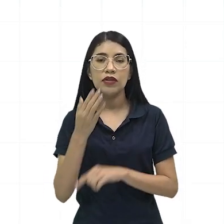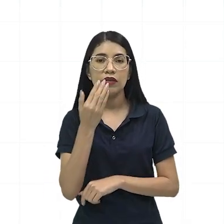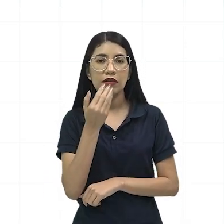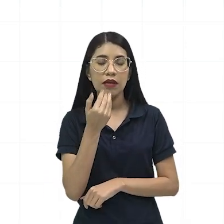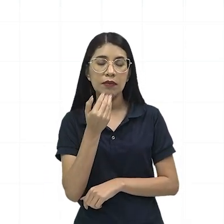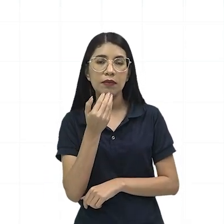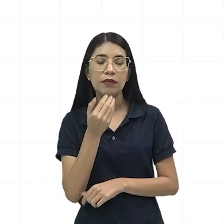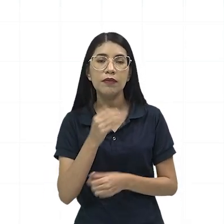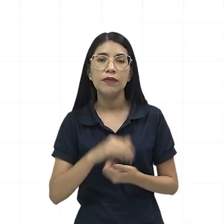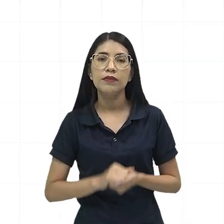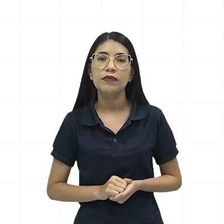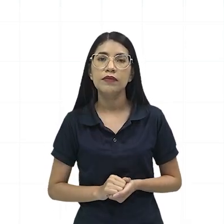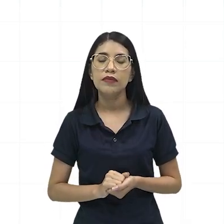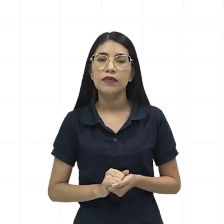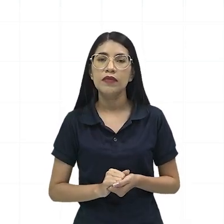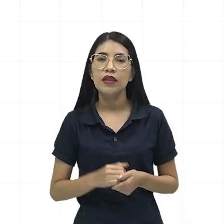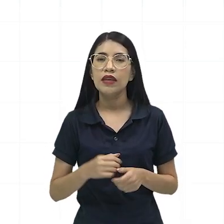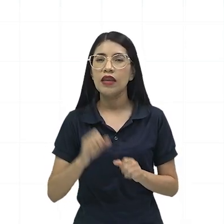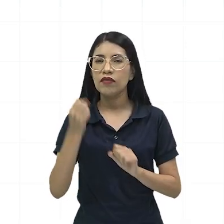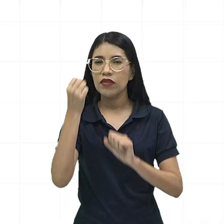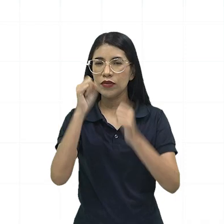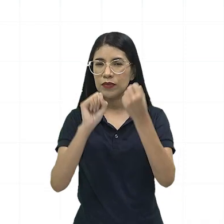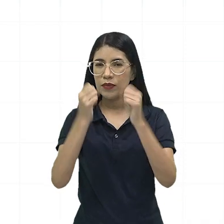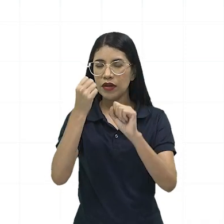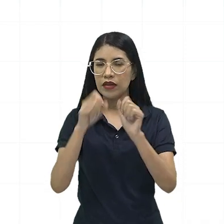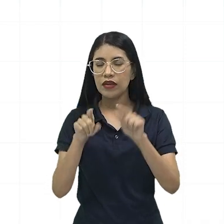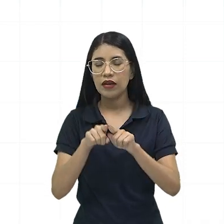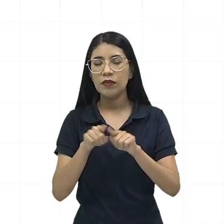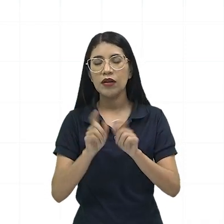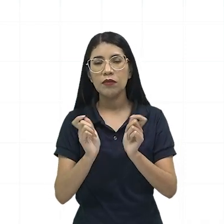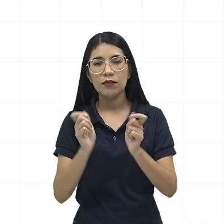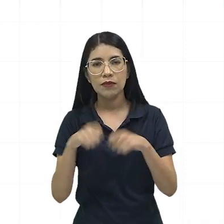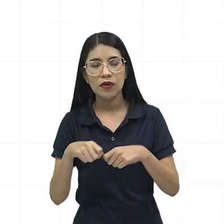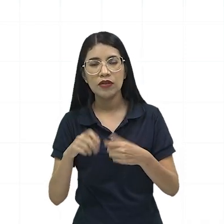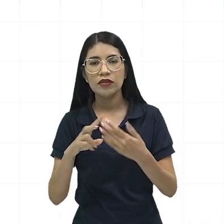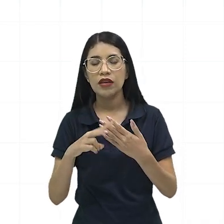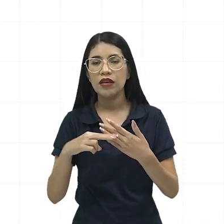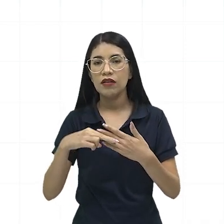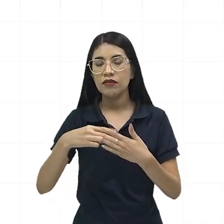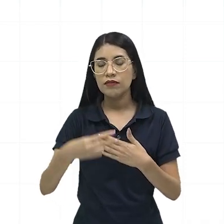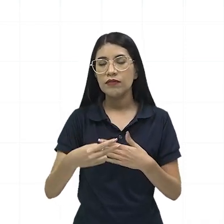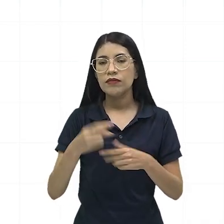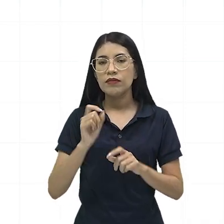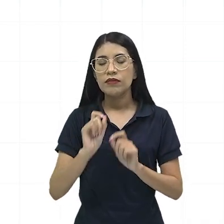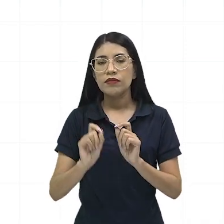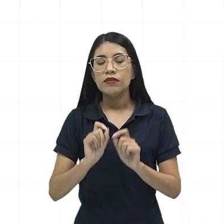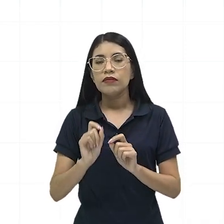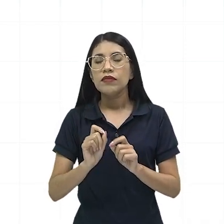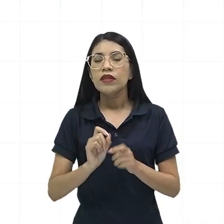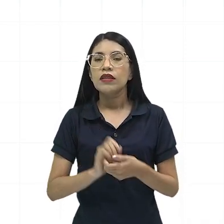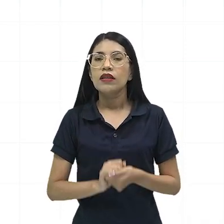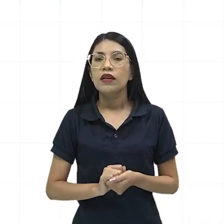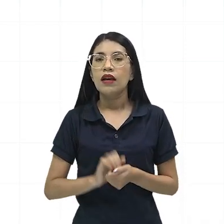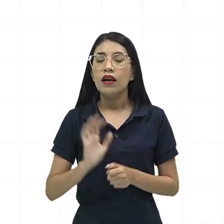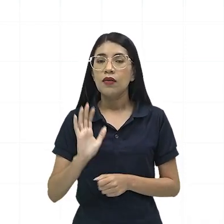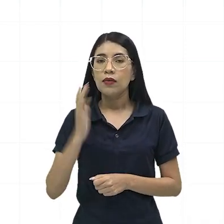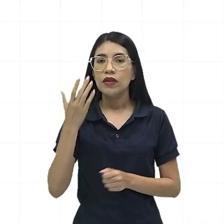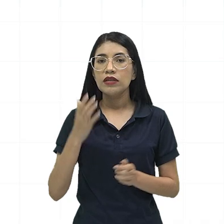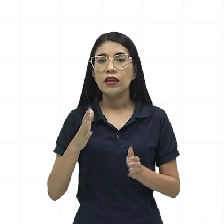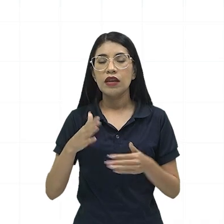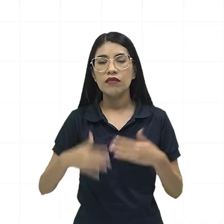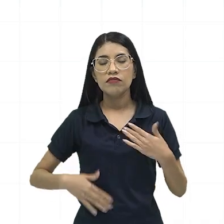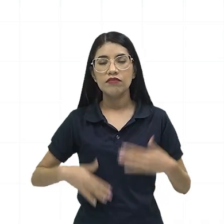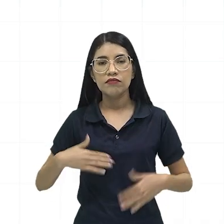tá? Alimentações aí industrializadas poderiam ser um dos motivos que pode estar fazendo com que essa puberdade comece